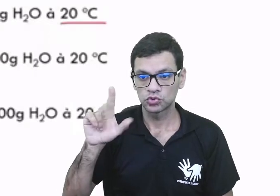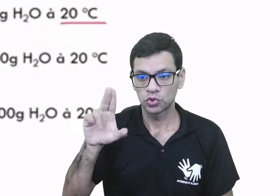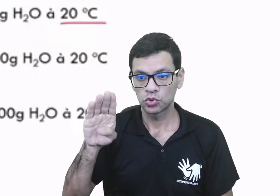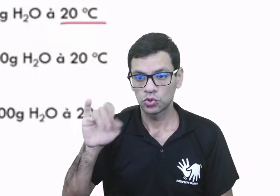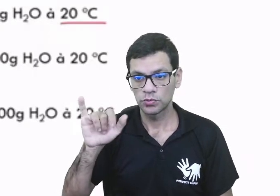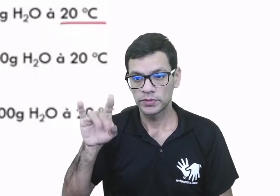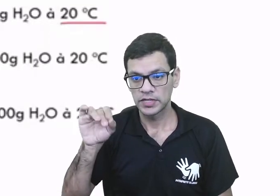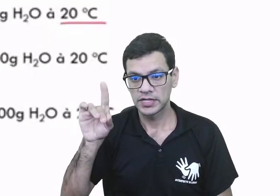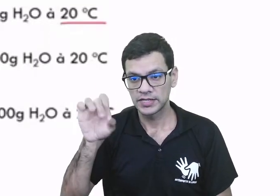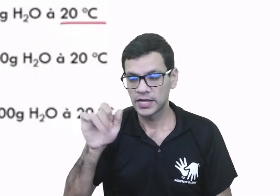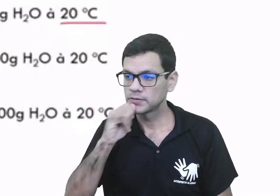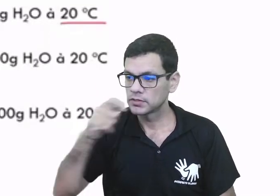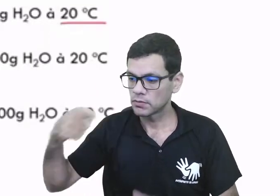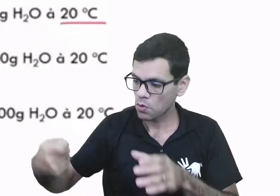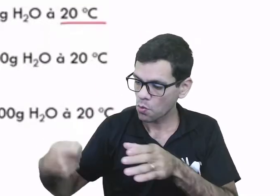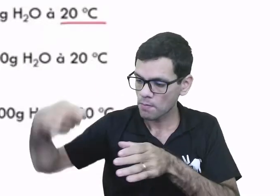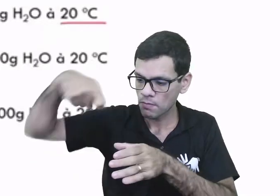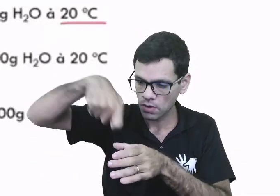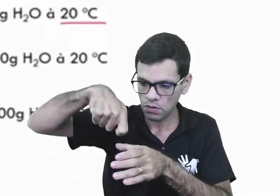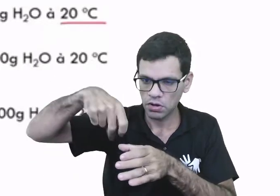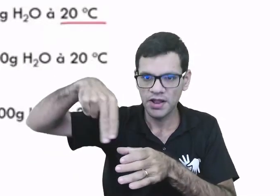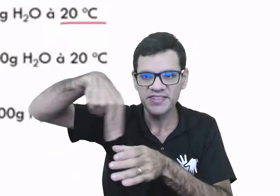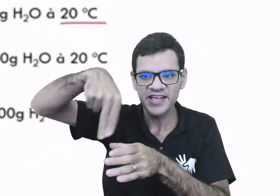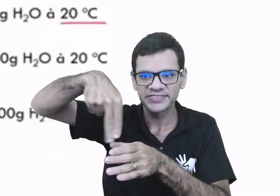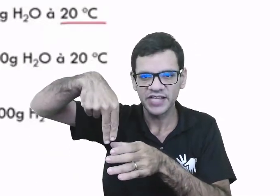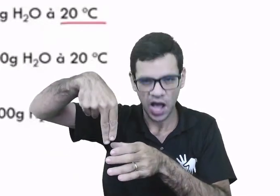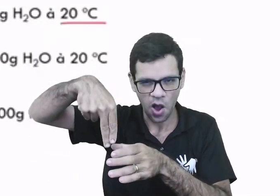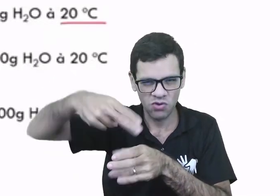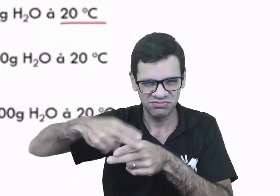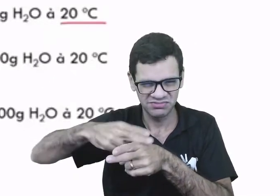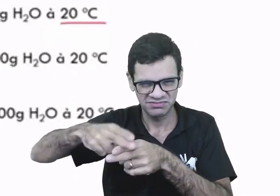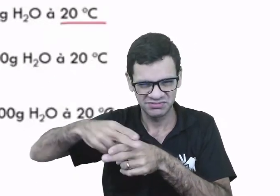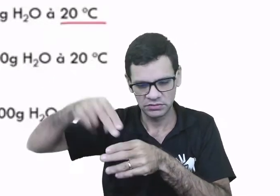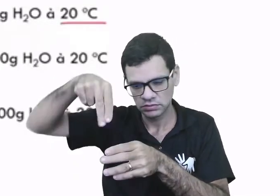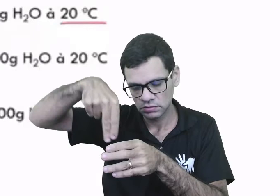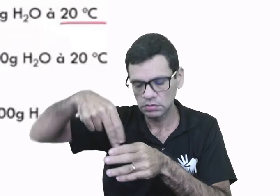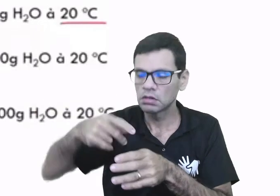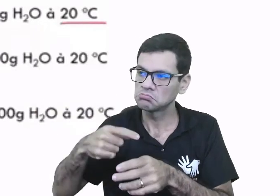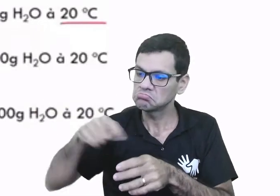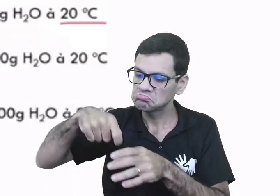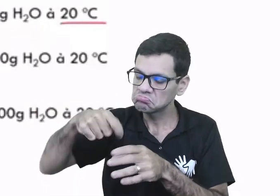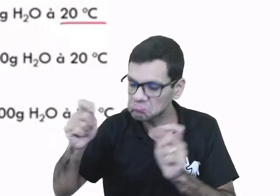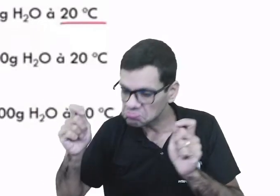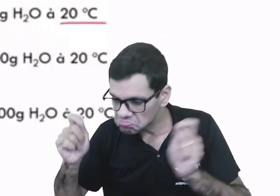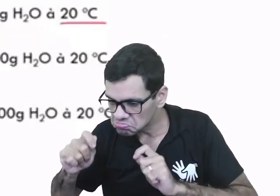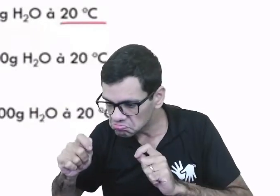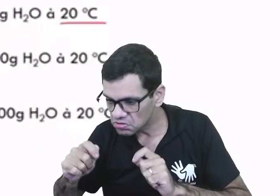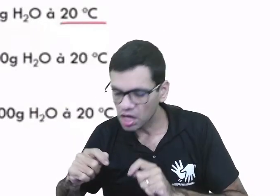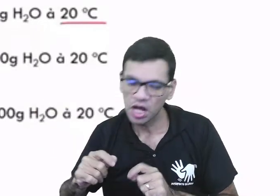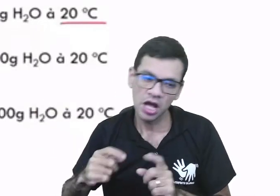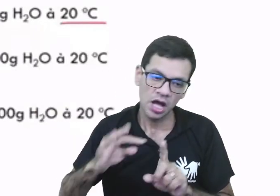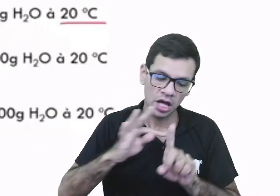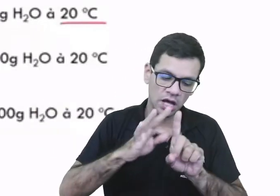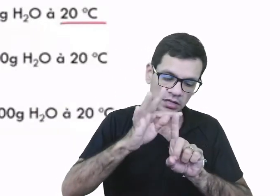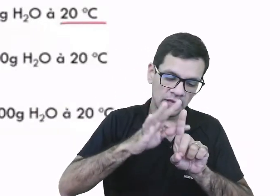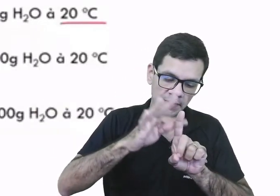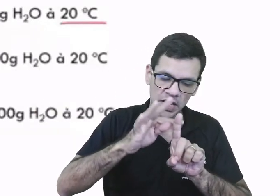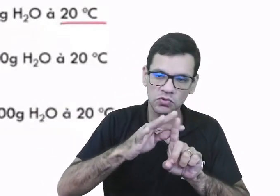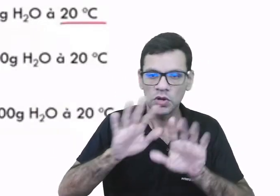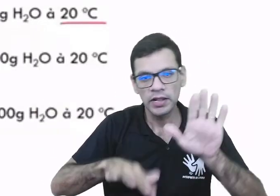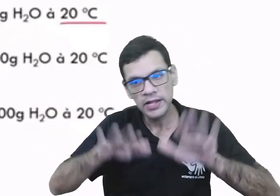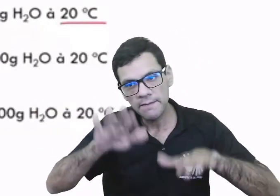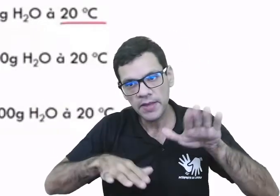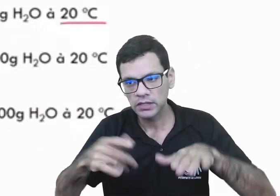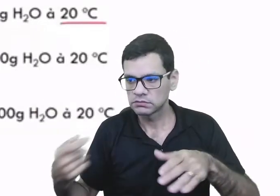anota qual que foi a quantidade que conseguiu solubilizar para aquela temperatura, chega uma hora que vai ser a quantidade